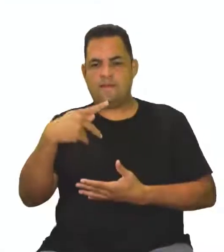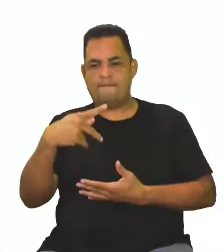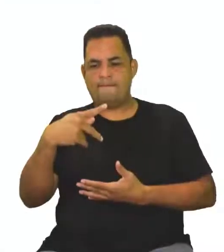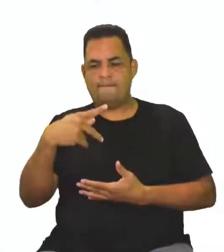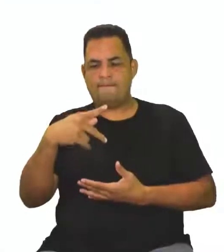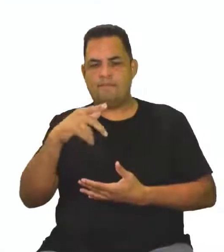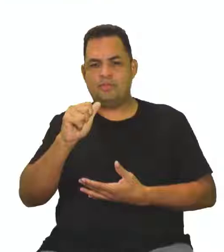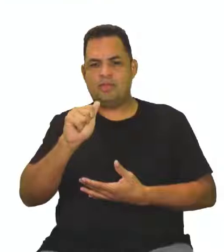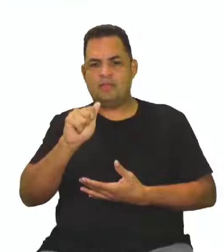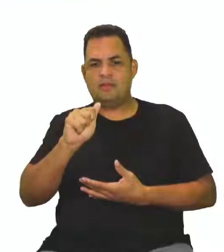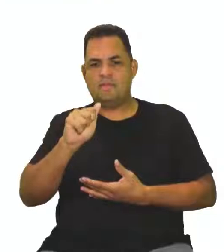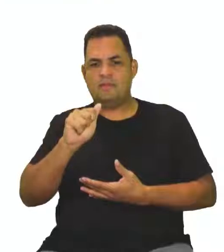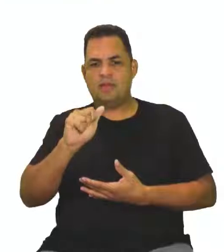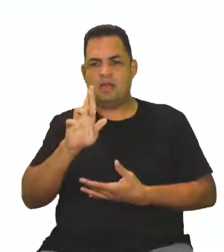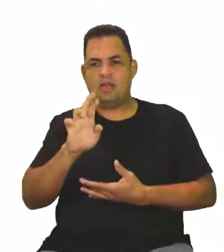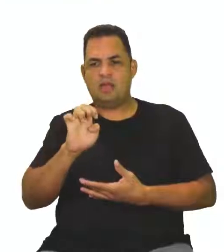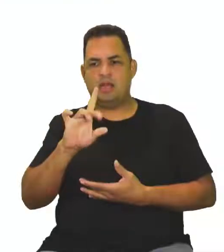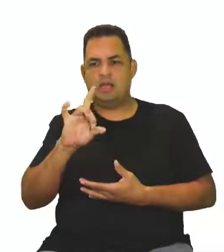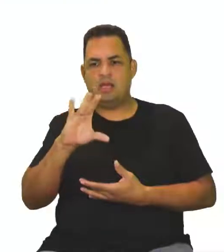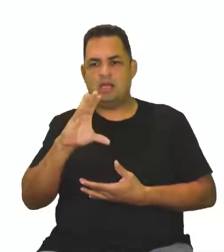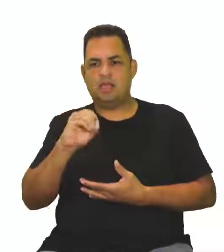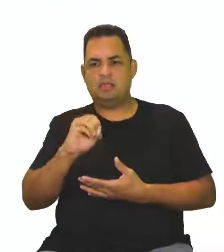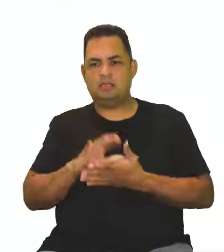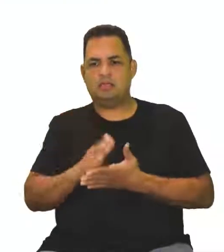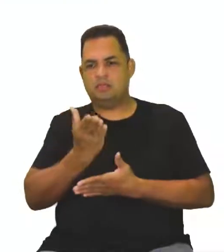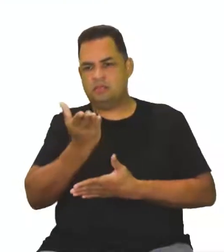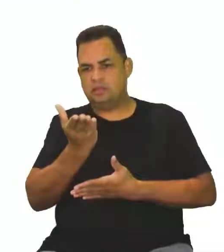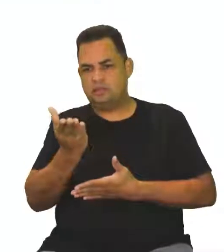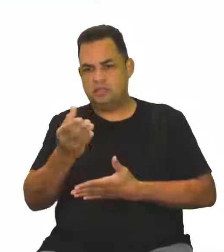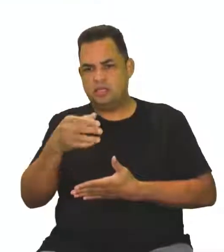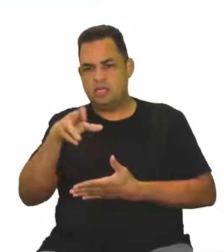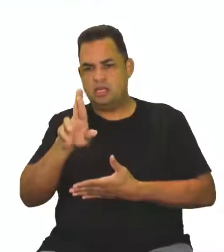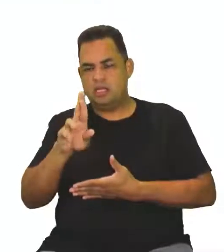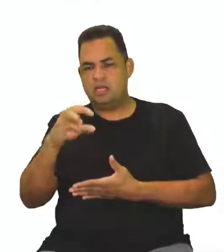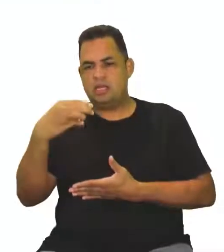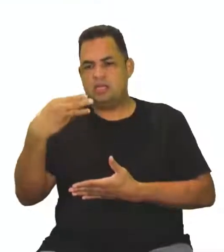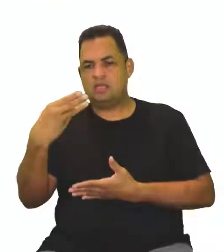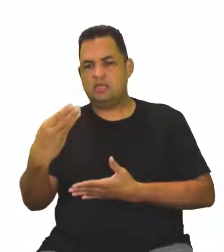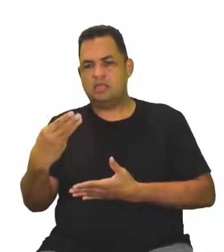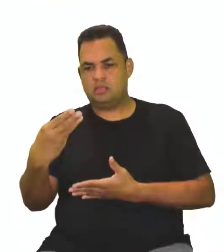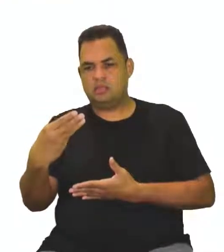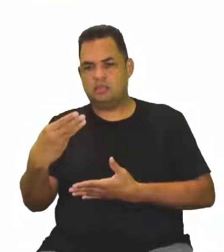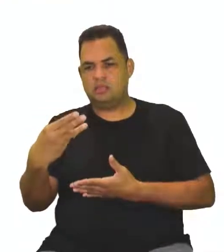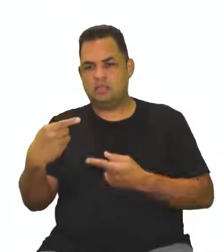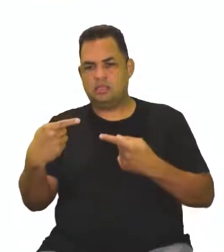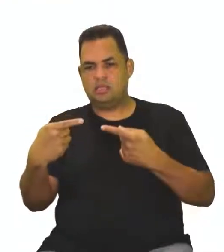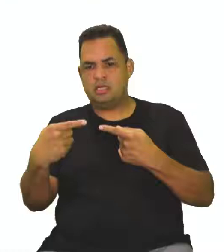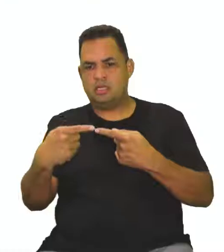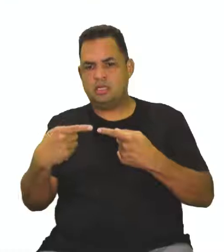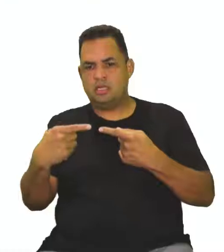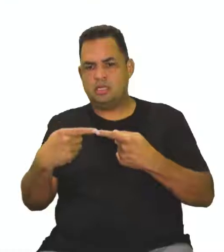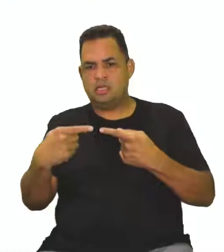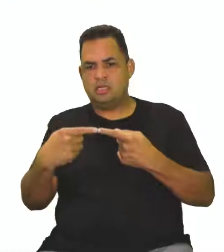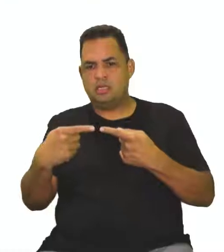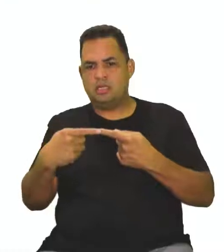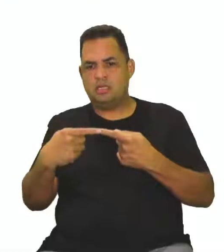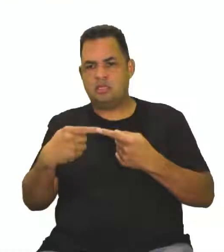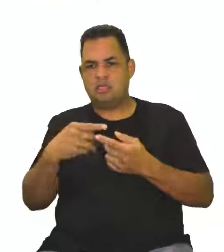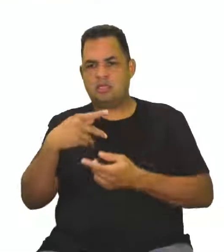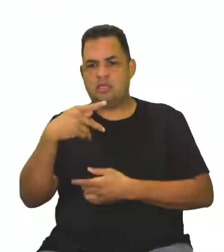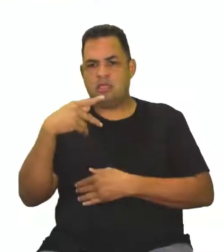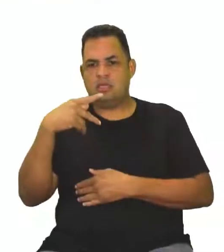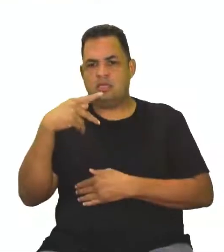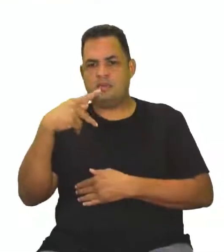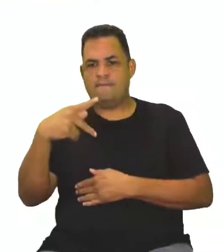E esses dois aqui estão associados em série com o R3. Então, o que eu teria que fazer aqui,